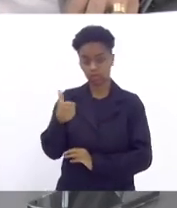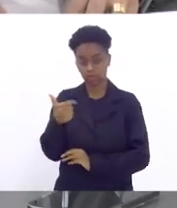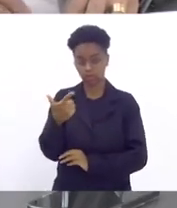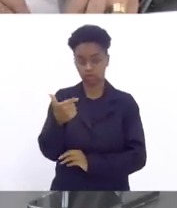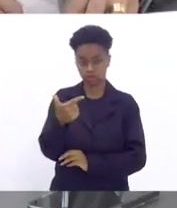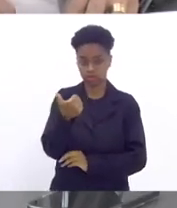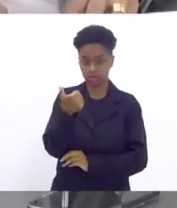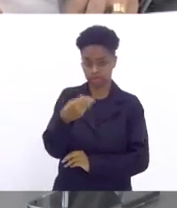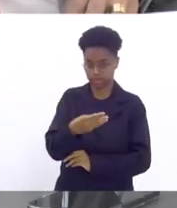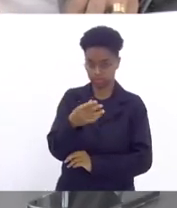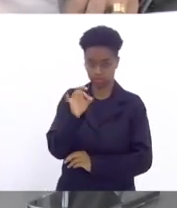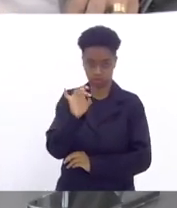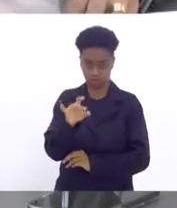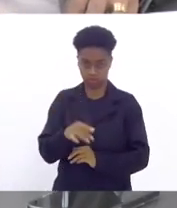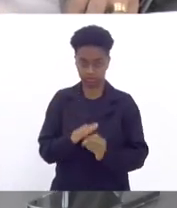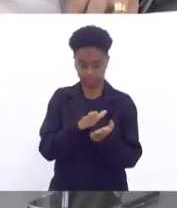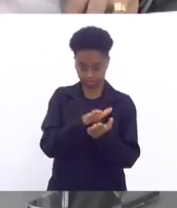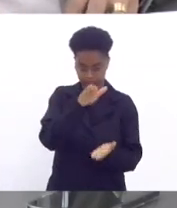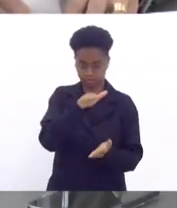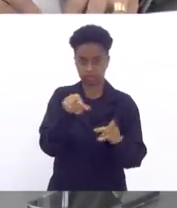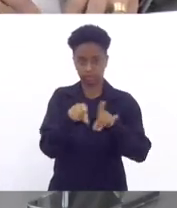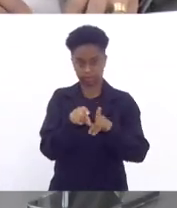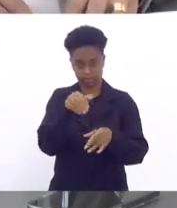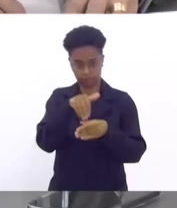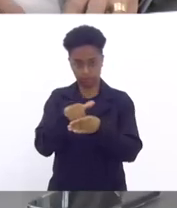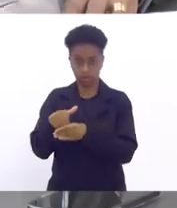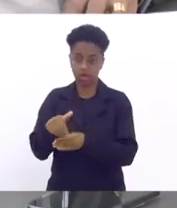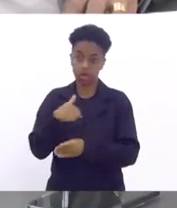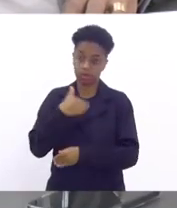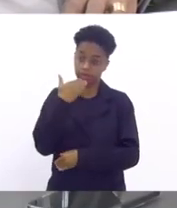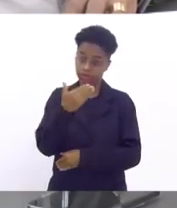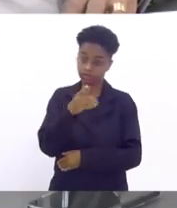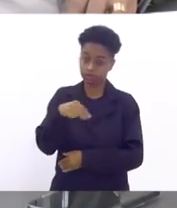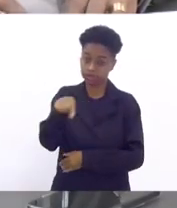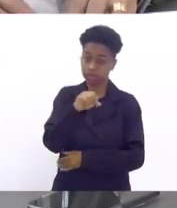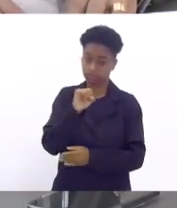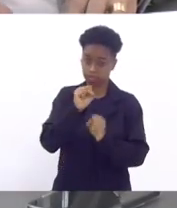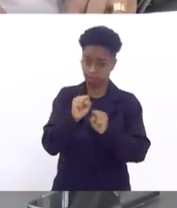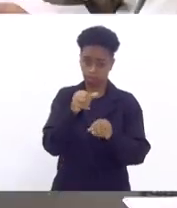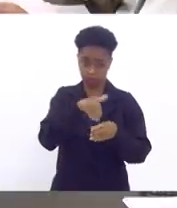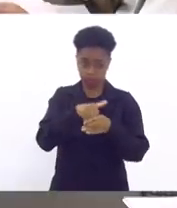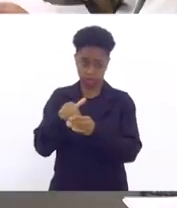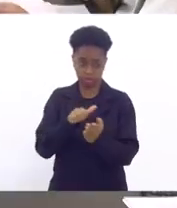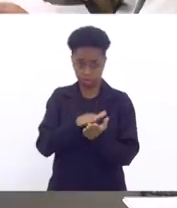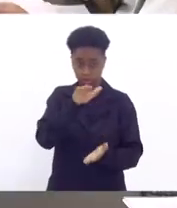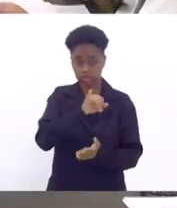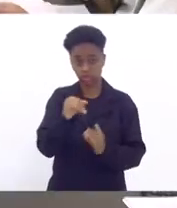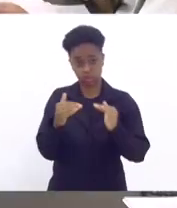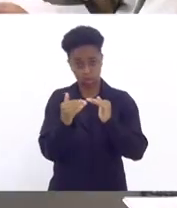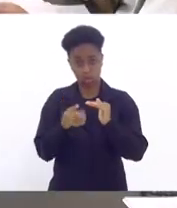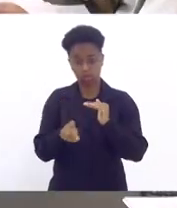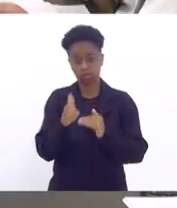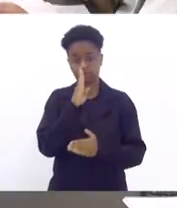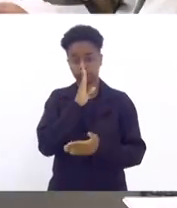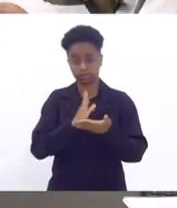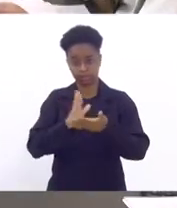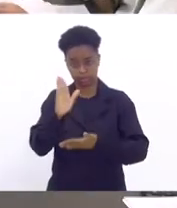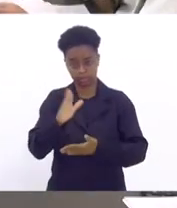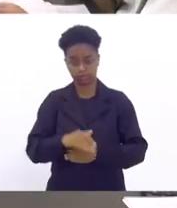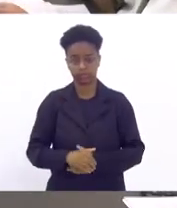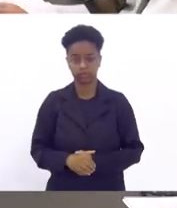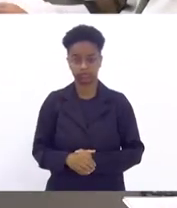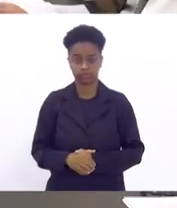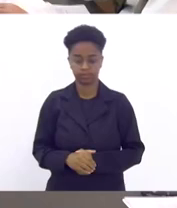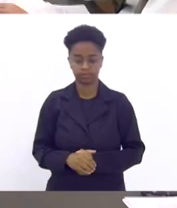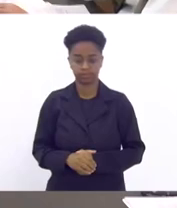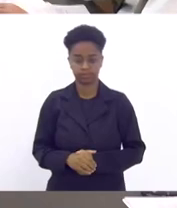13 apenas então também pedir Vânia que é o colegiado para votar em blocos a prova votação aprovado a votação